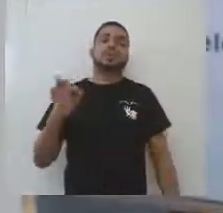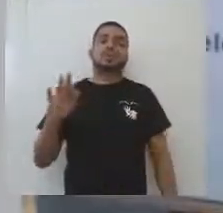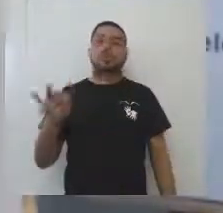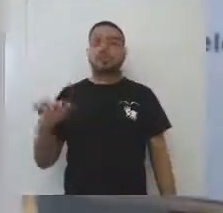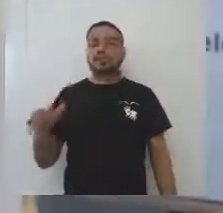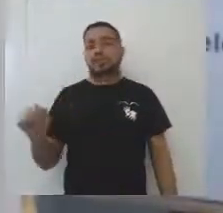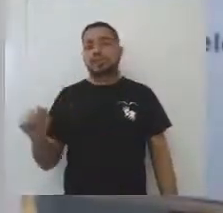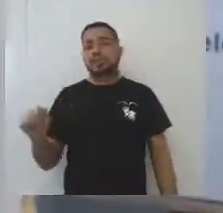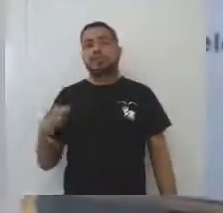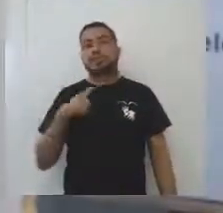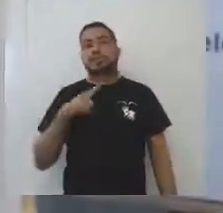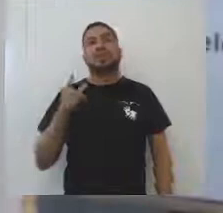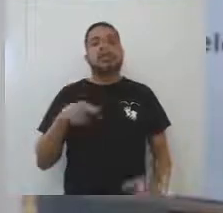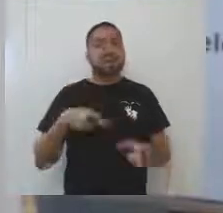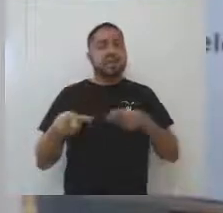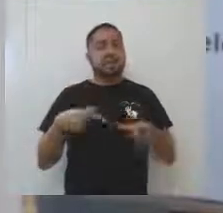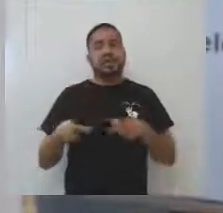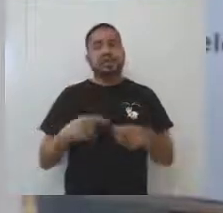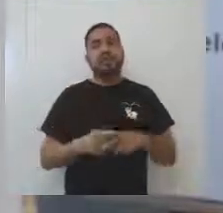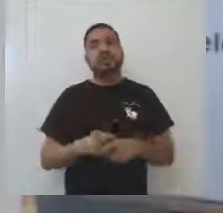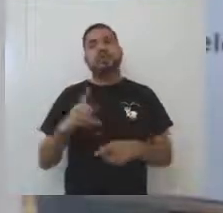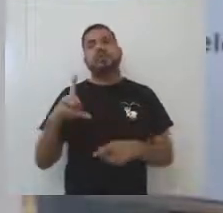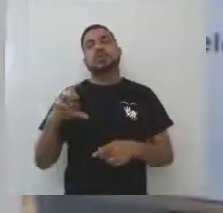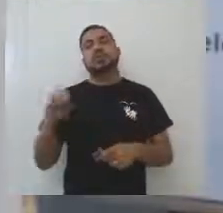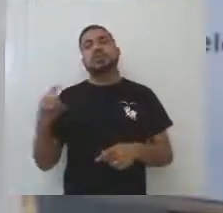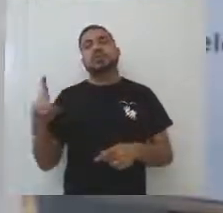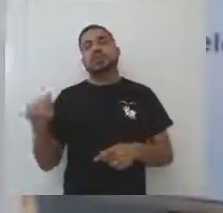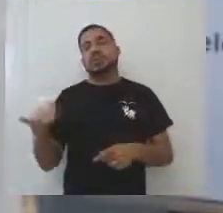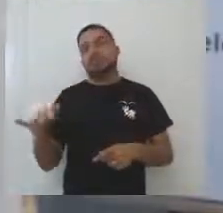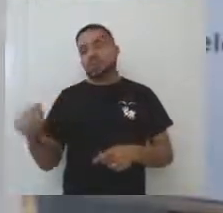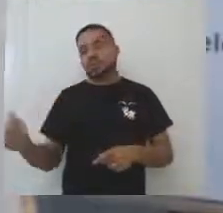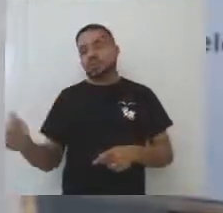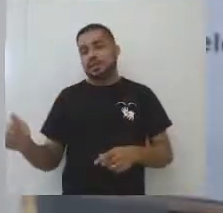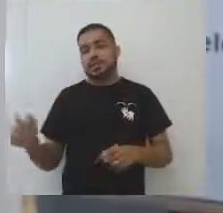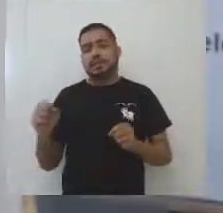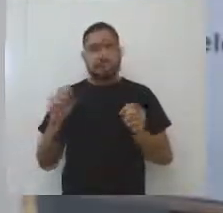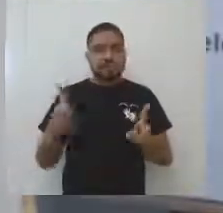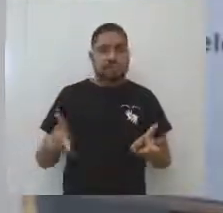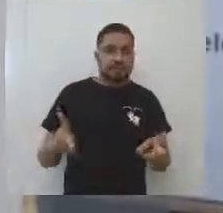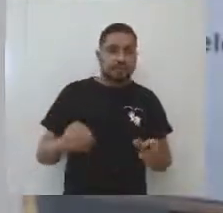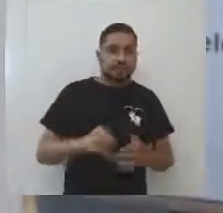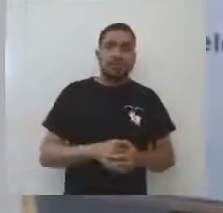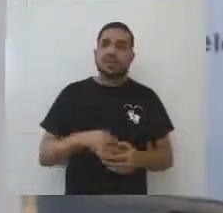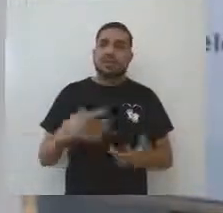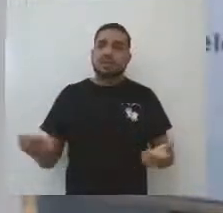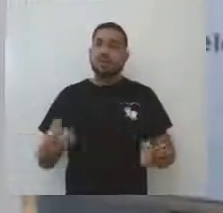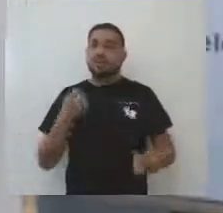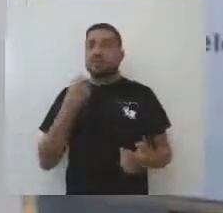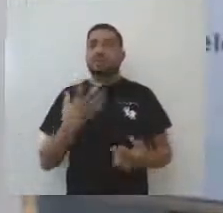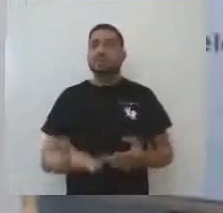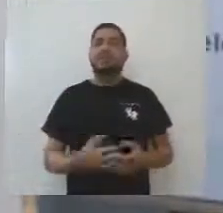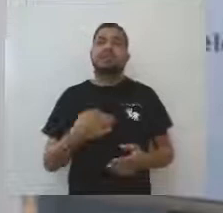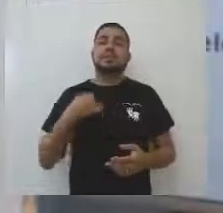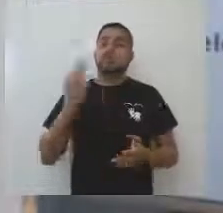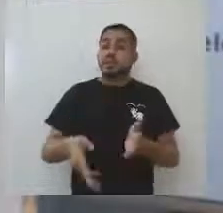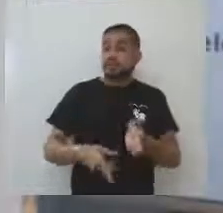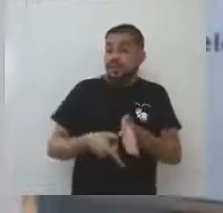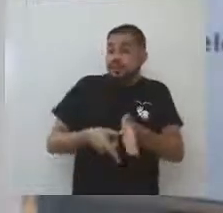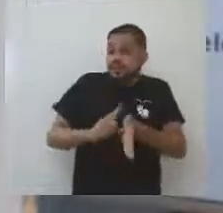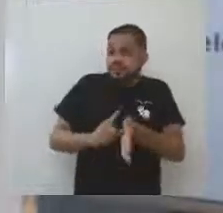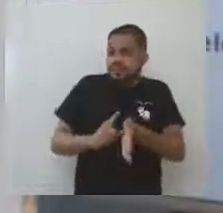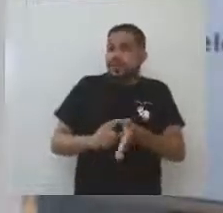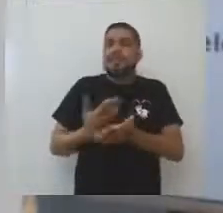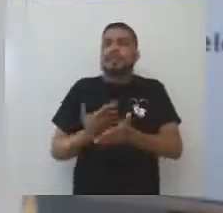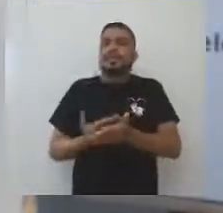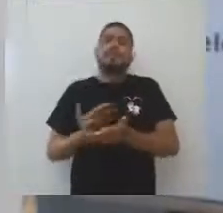de heterocromia tu vai trabalhar com codominância. Beleza, Matheus? Tranquilão? Então com isso foi bom que eu já dei um spoiler aí